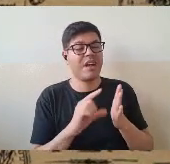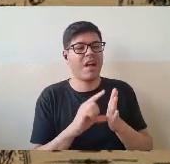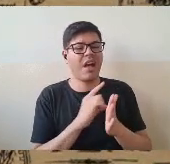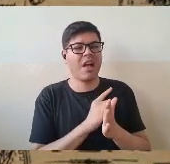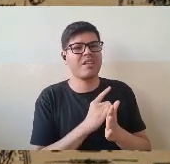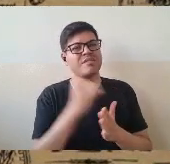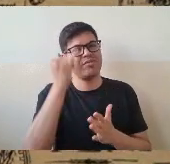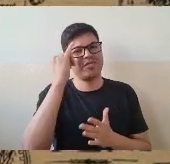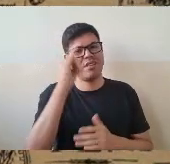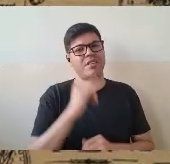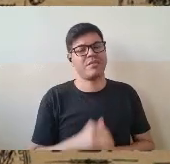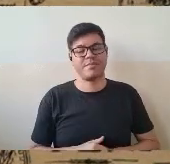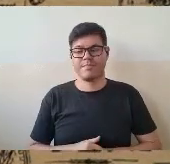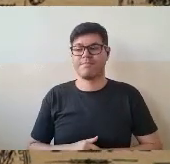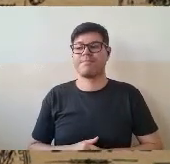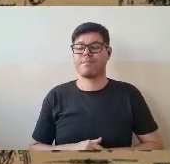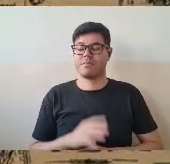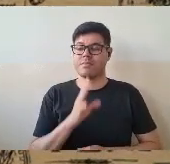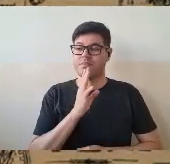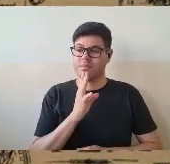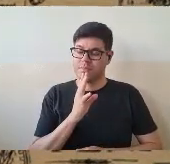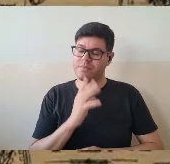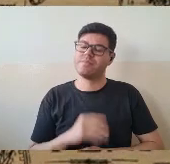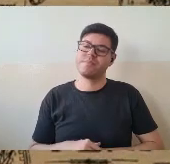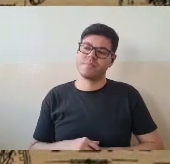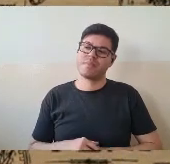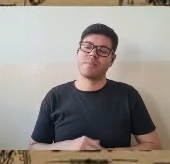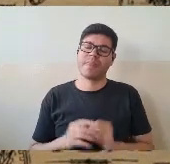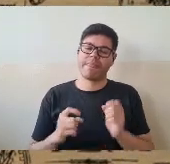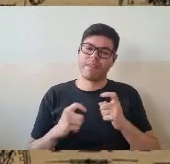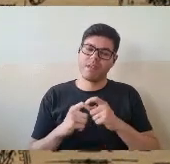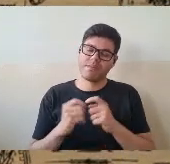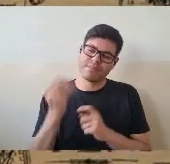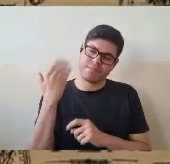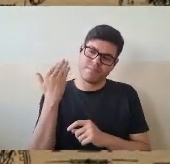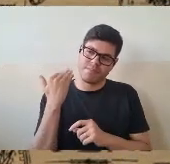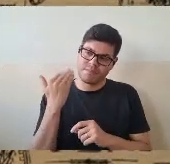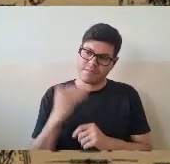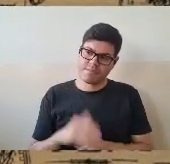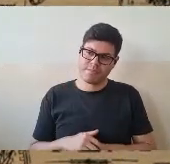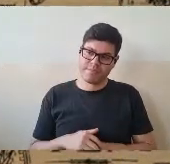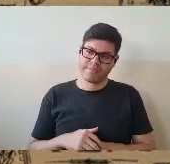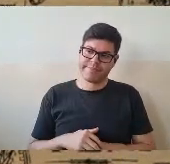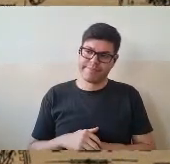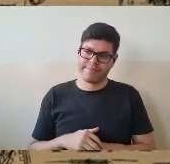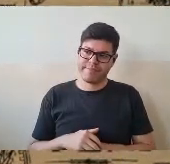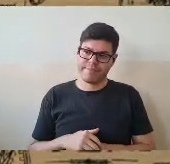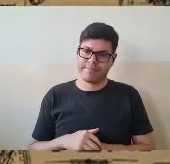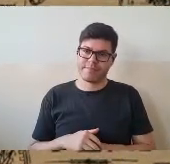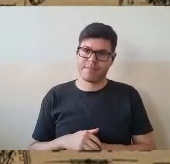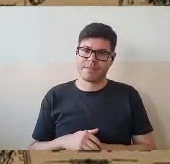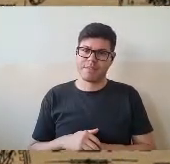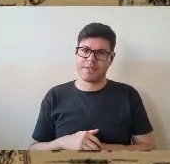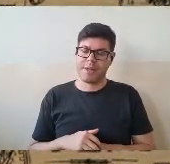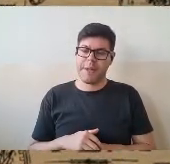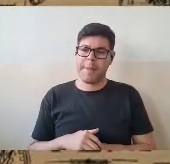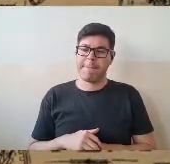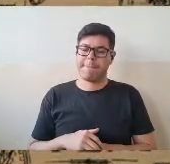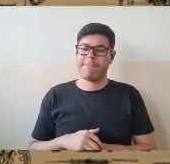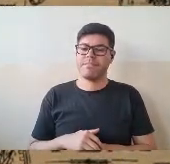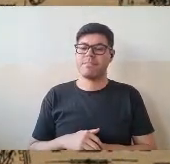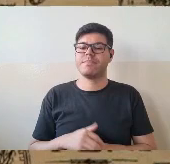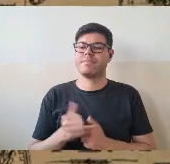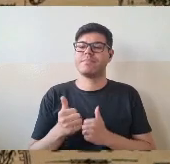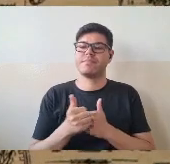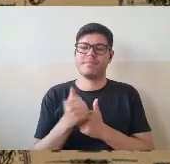problemas. Tá? Eu já fiz cirurgia quando era recém-formado, tá? Cirurgia de apêndice. Já entrei